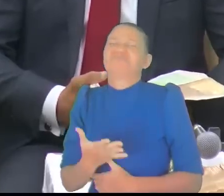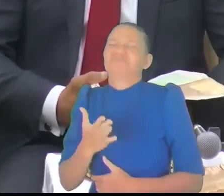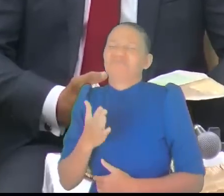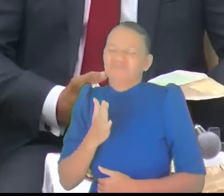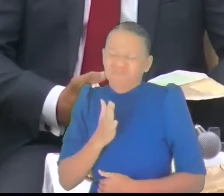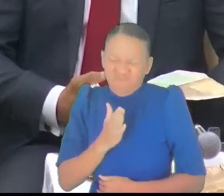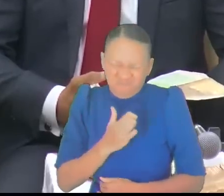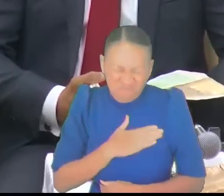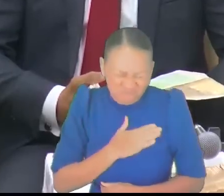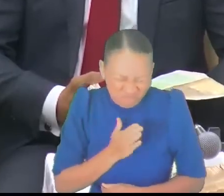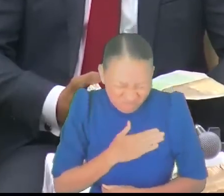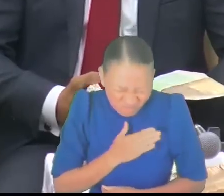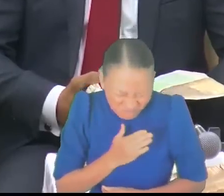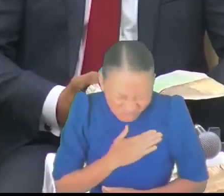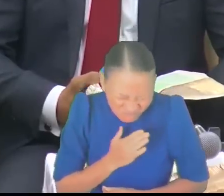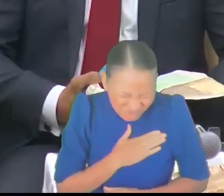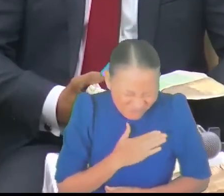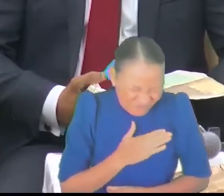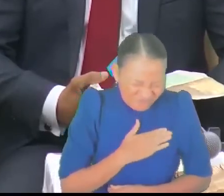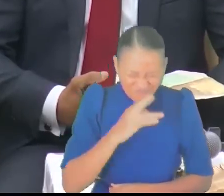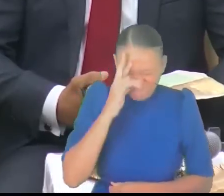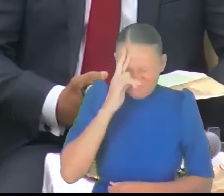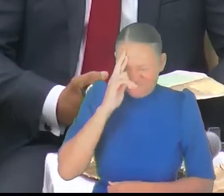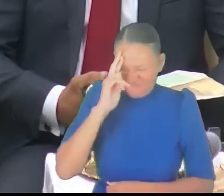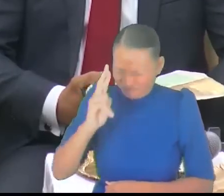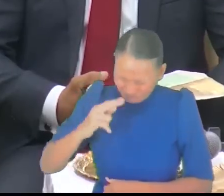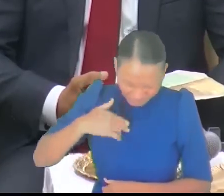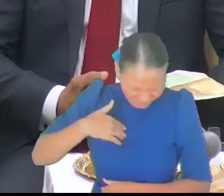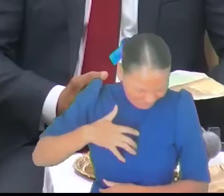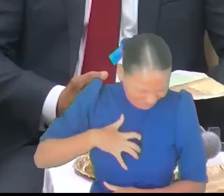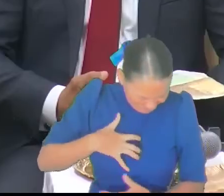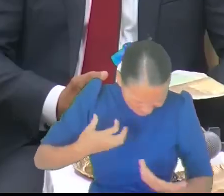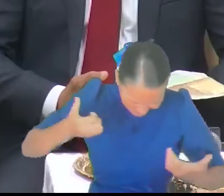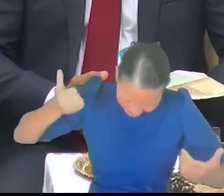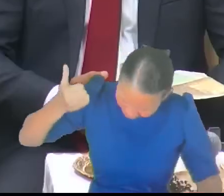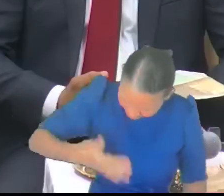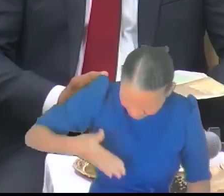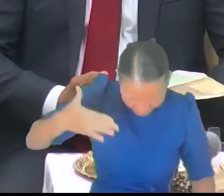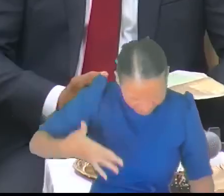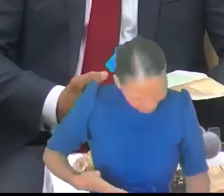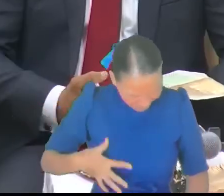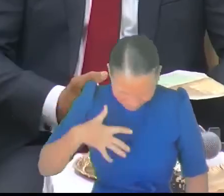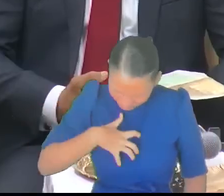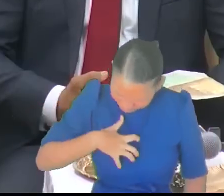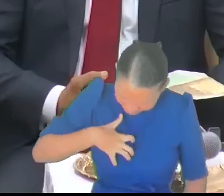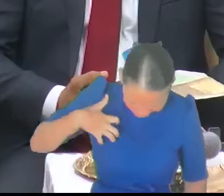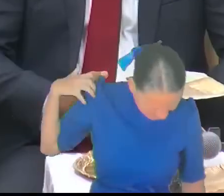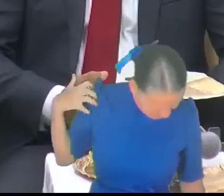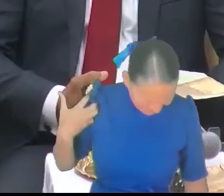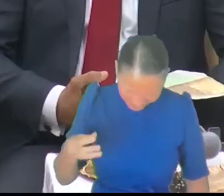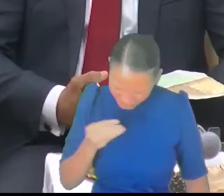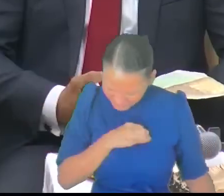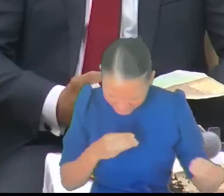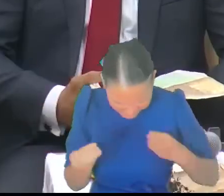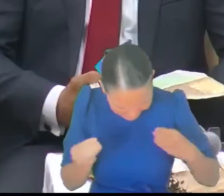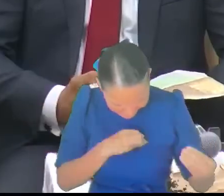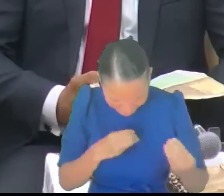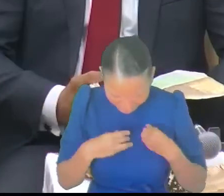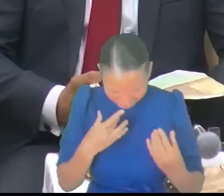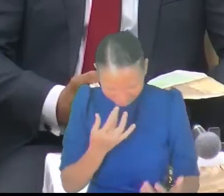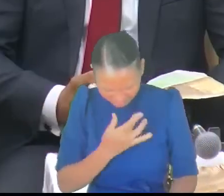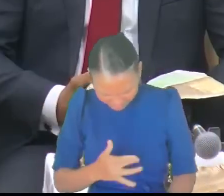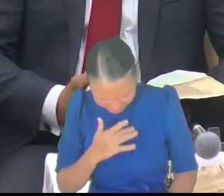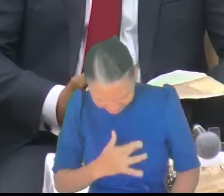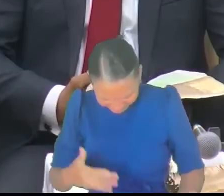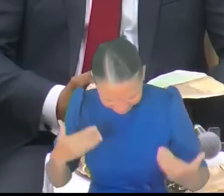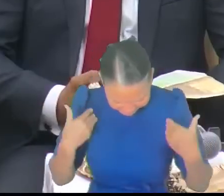e dizendo: Senhor, eu sou um desgraçado, eu sou um miserável, eu sou um pecador, tem misericórdia de mim,